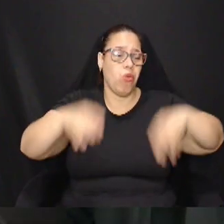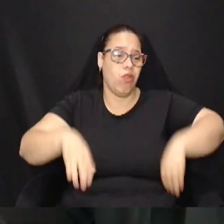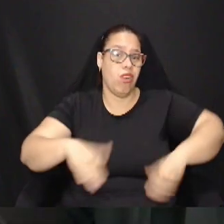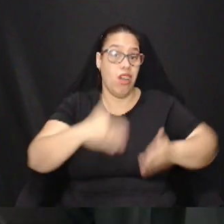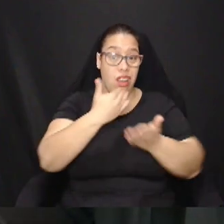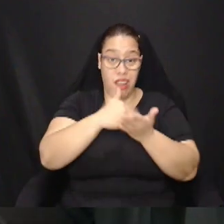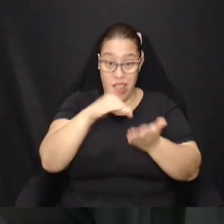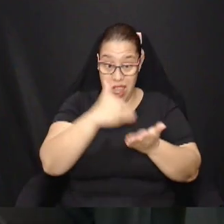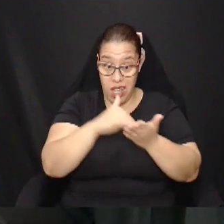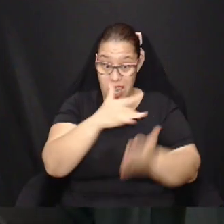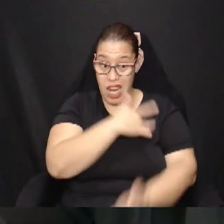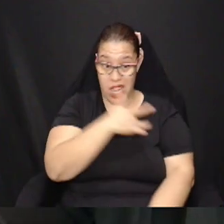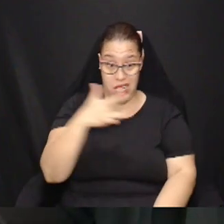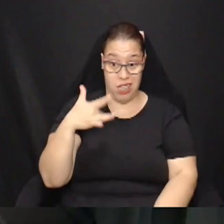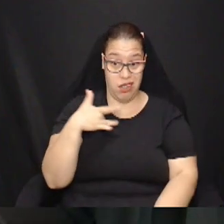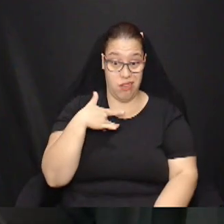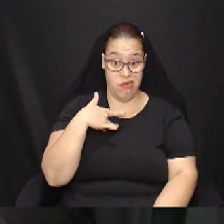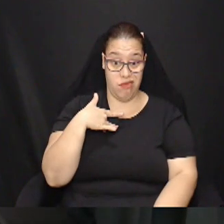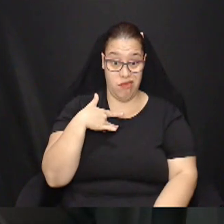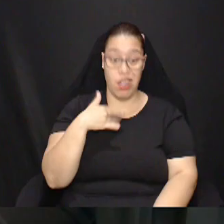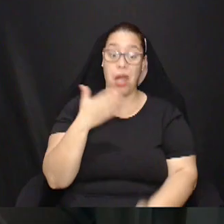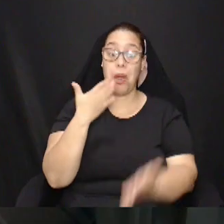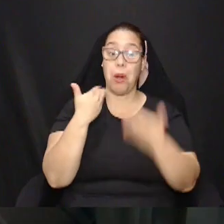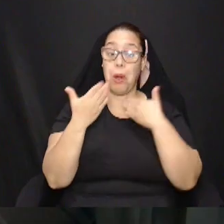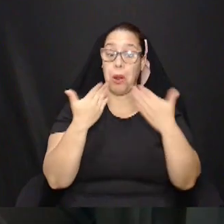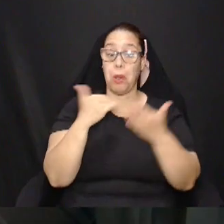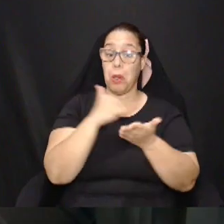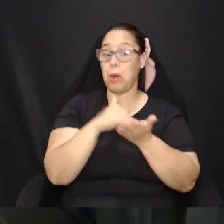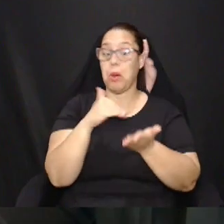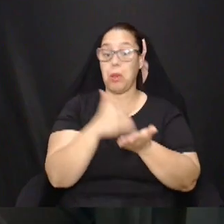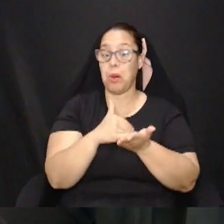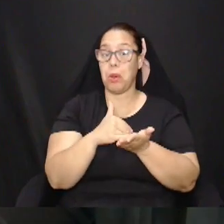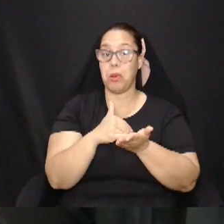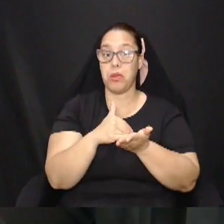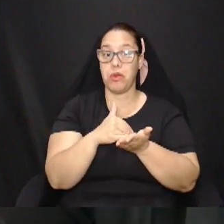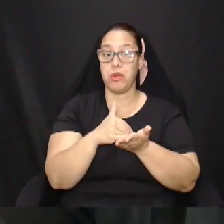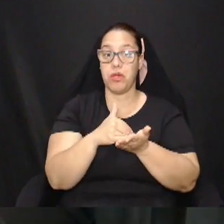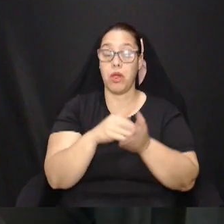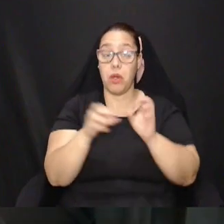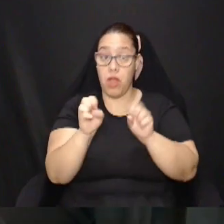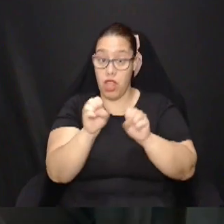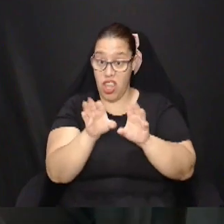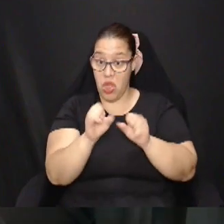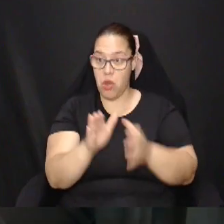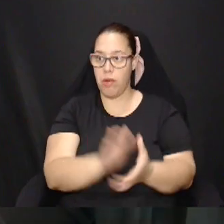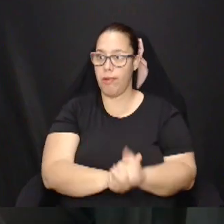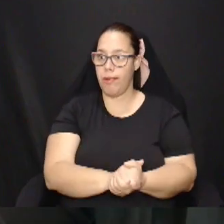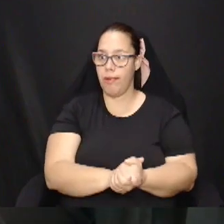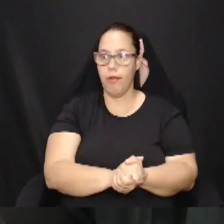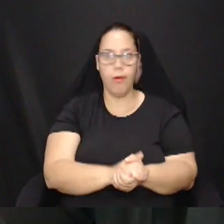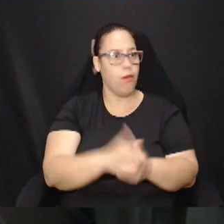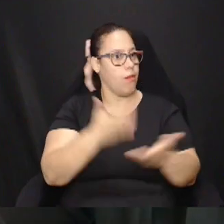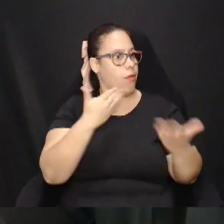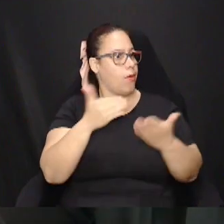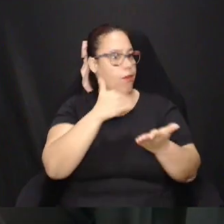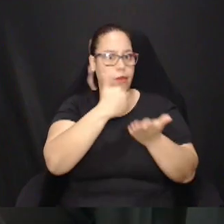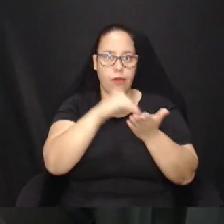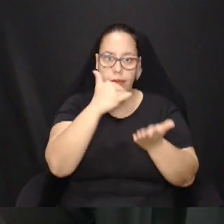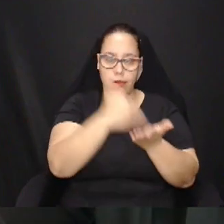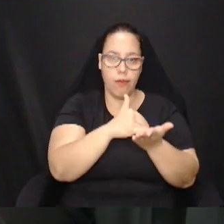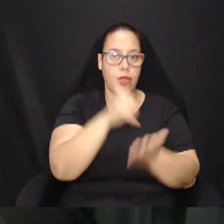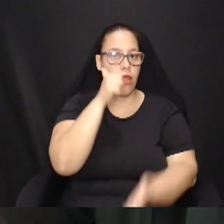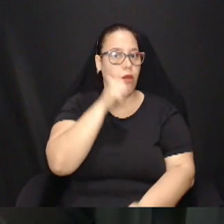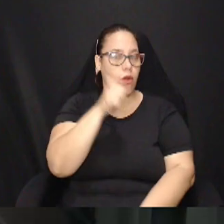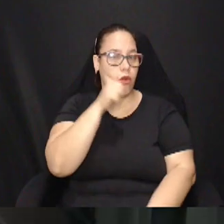Saúde no conversa con la Secretaría de Educación, no conversa con la Secretaría da Mulher, etcétera,